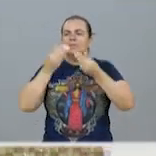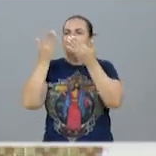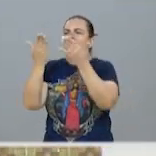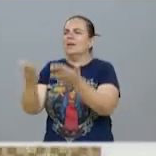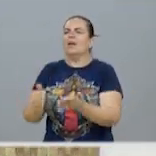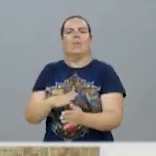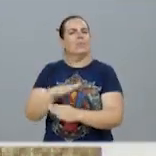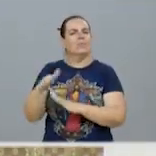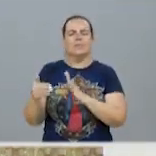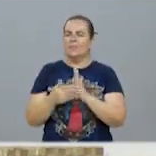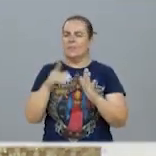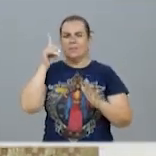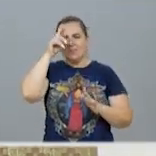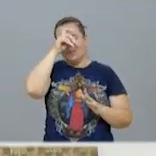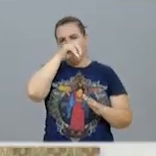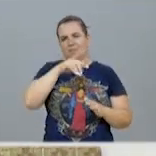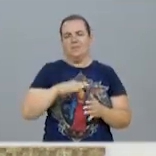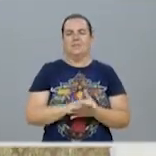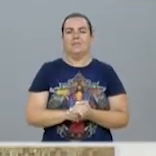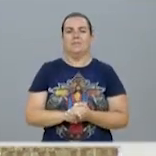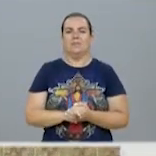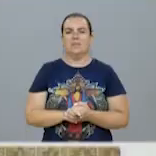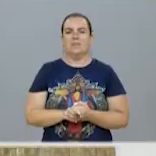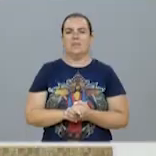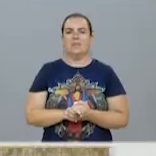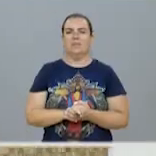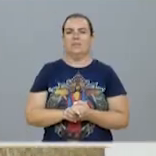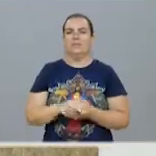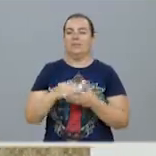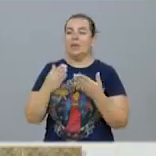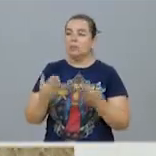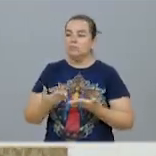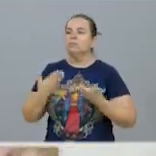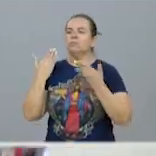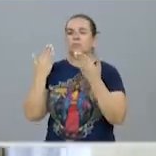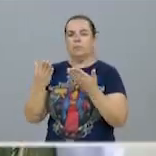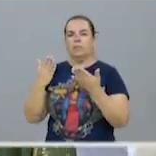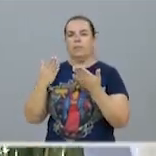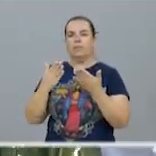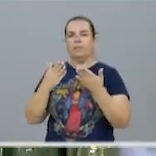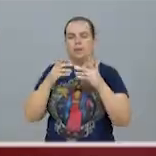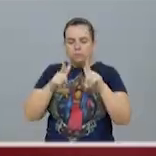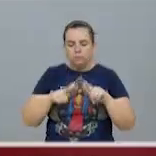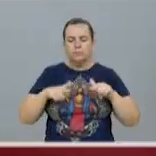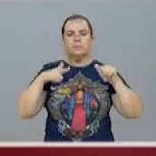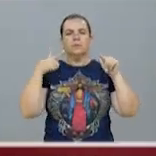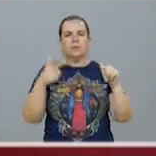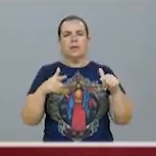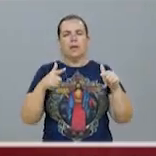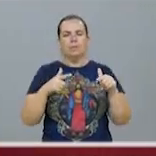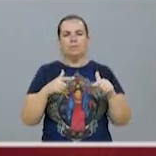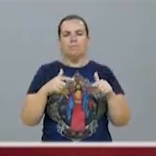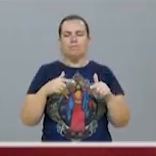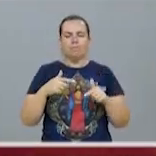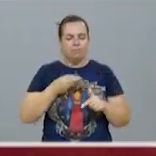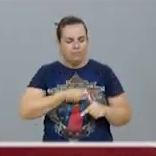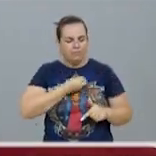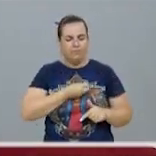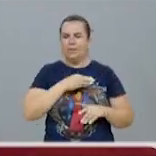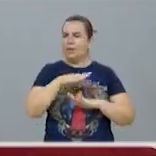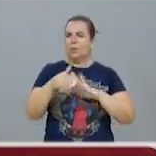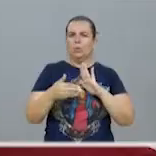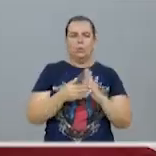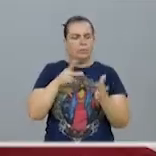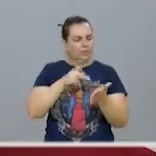dificuldades e me abastecer de Deus para enfrentá-las com verdadeira fé,